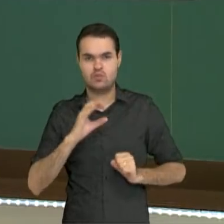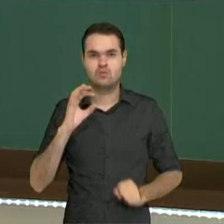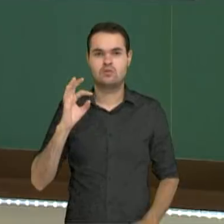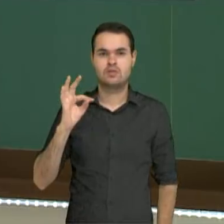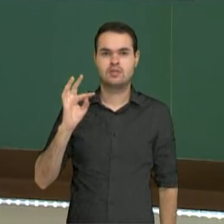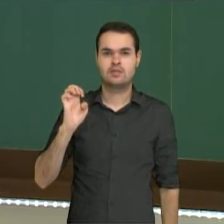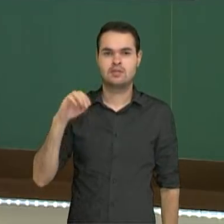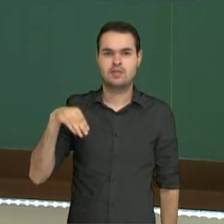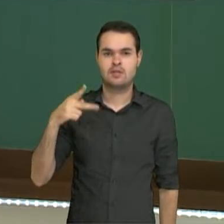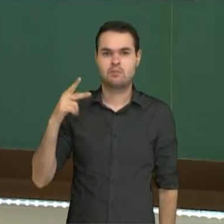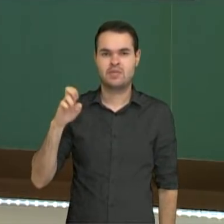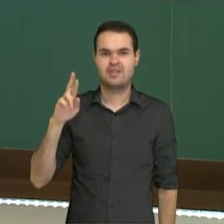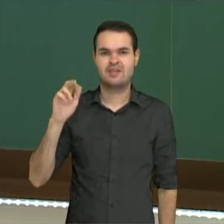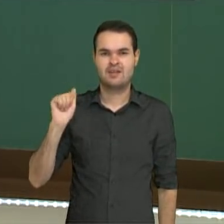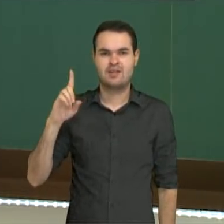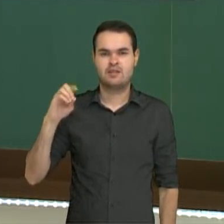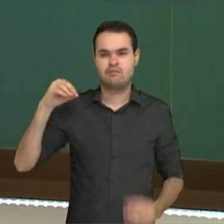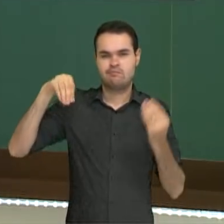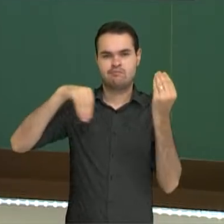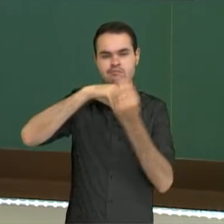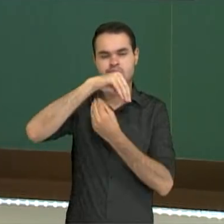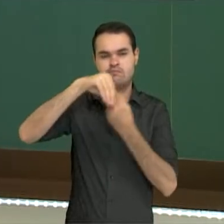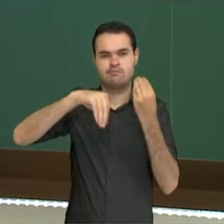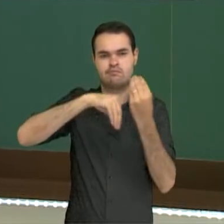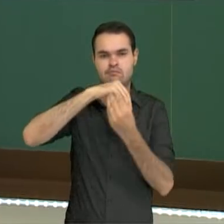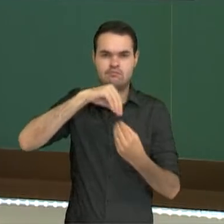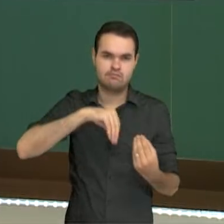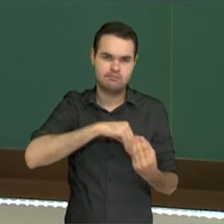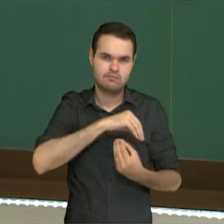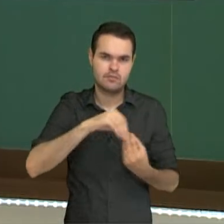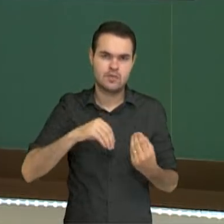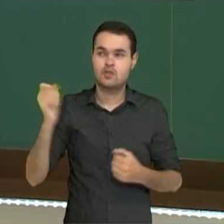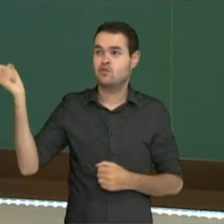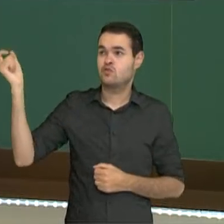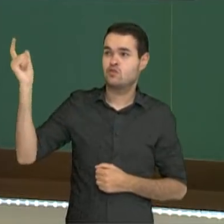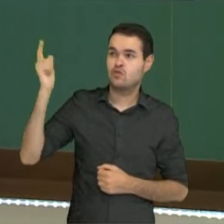marcadas. A quantidade de luz e calor recebido é